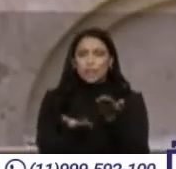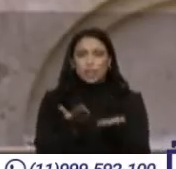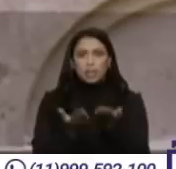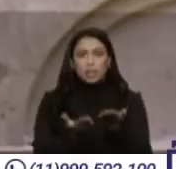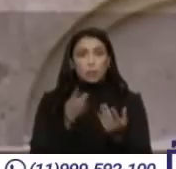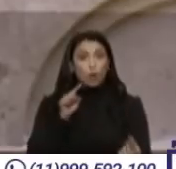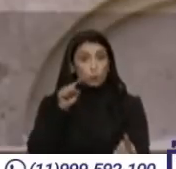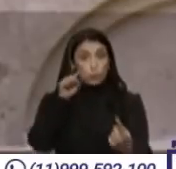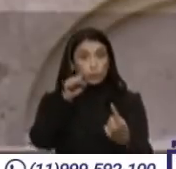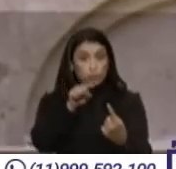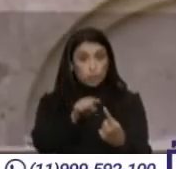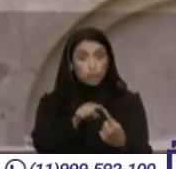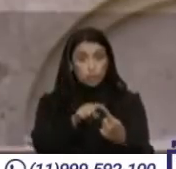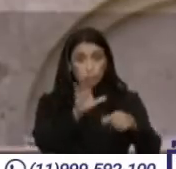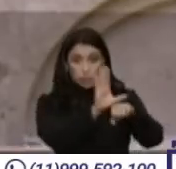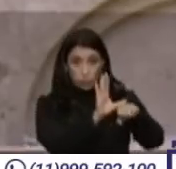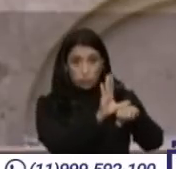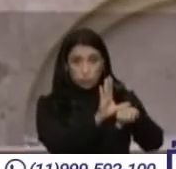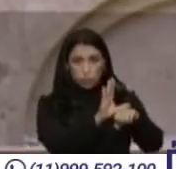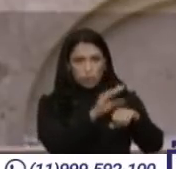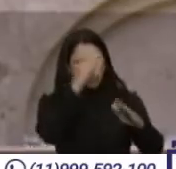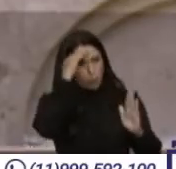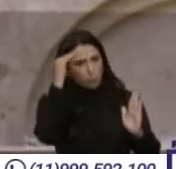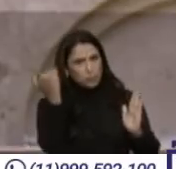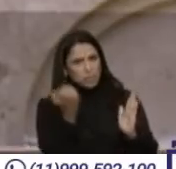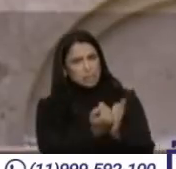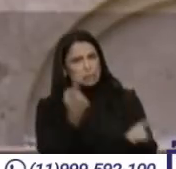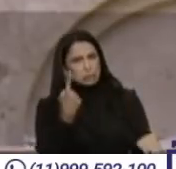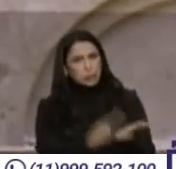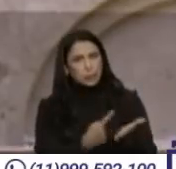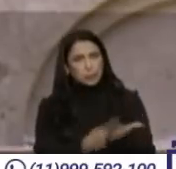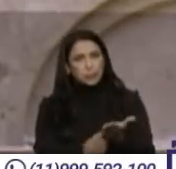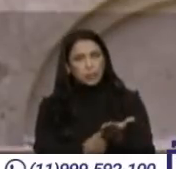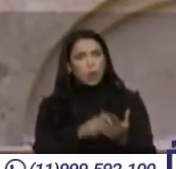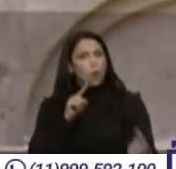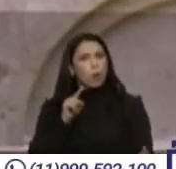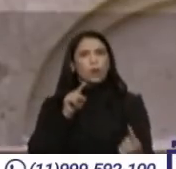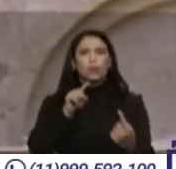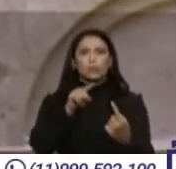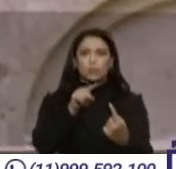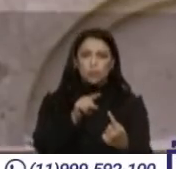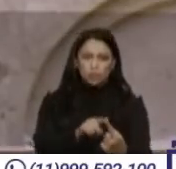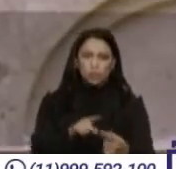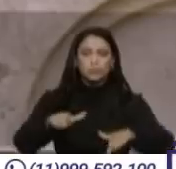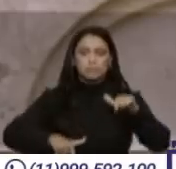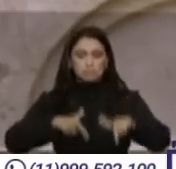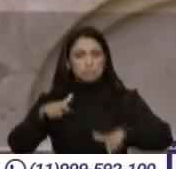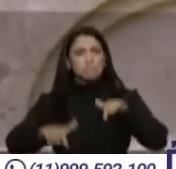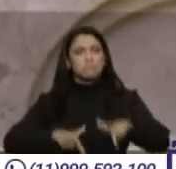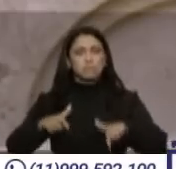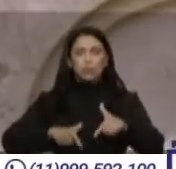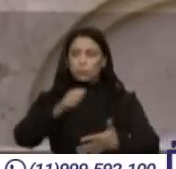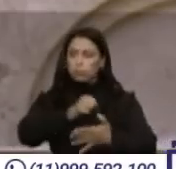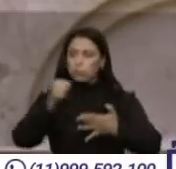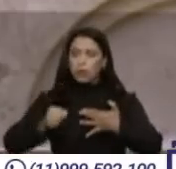objetivos traçados na Carta Magna, olhos postos na entrega da prestação